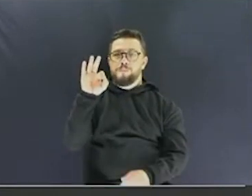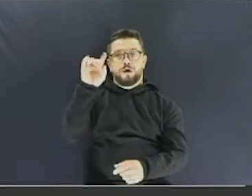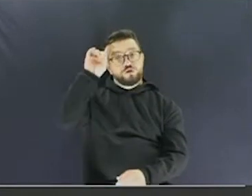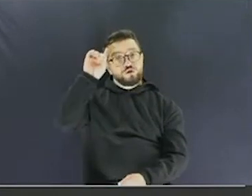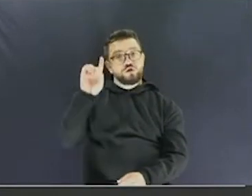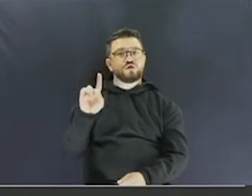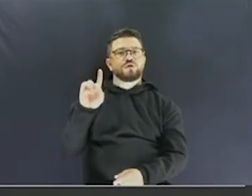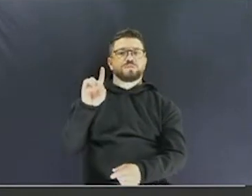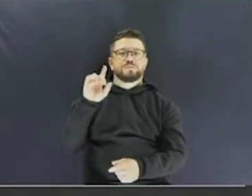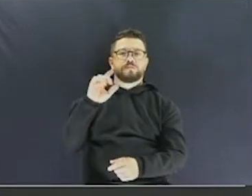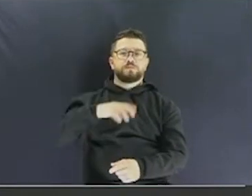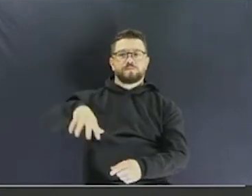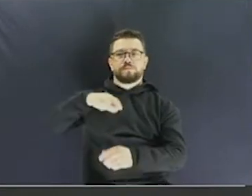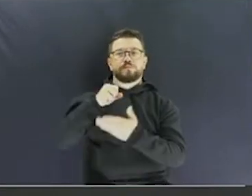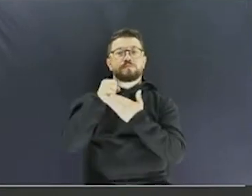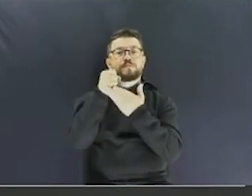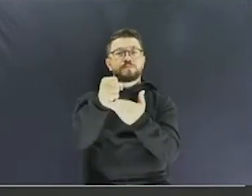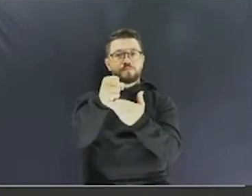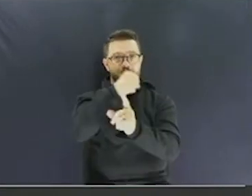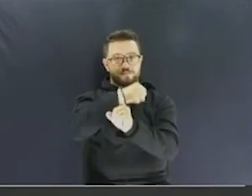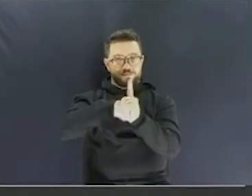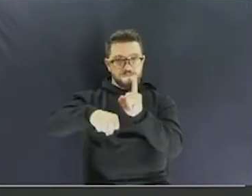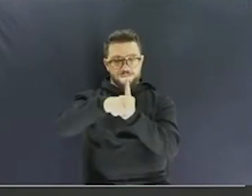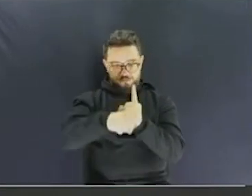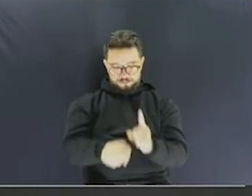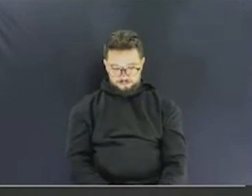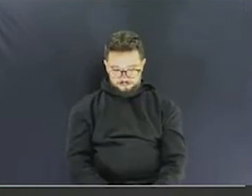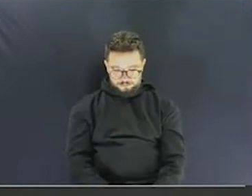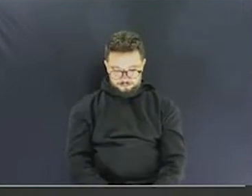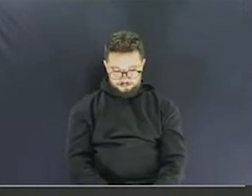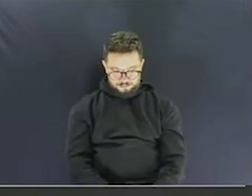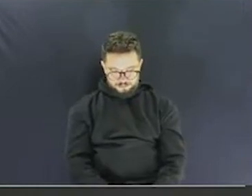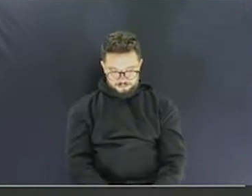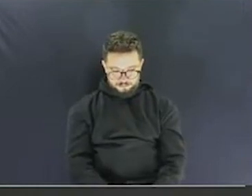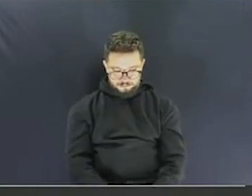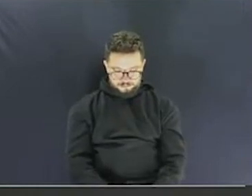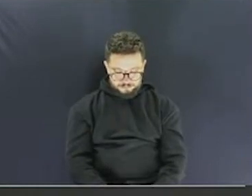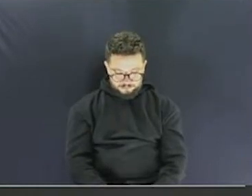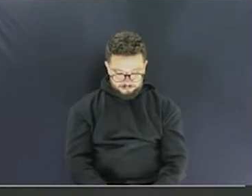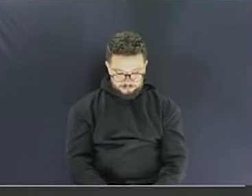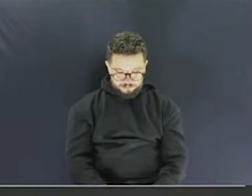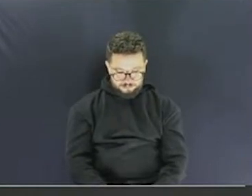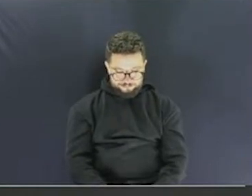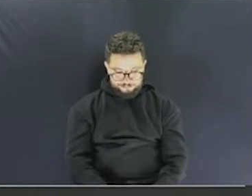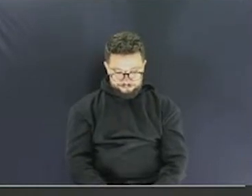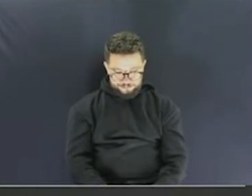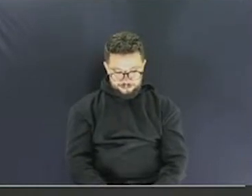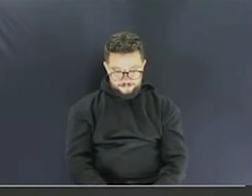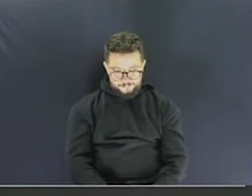aqueles atendimentos lá na ponta, nas regionais, né? A gente atingiu uma marca aí, não esperada, mas muito além,